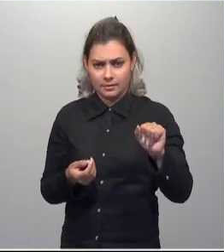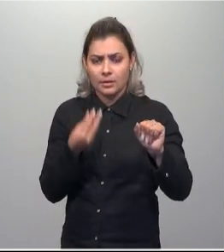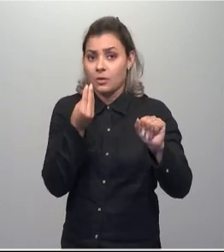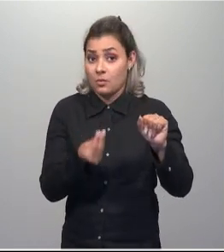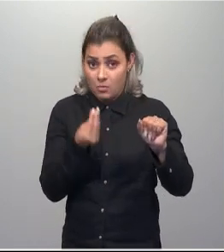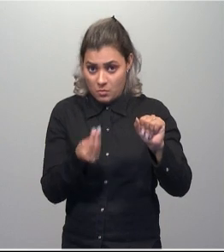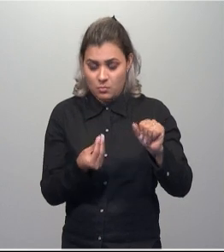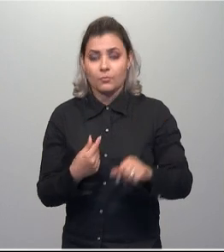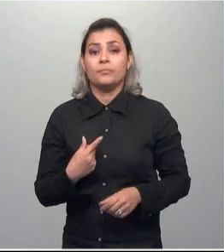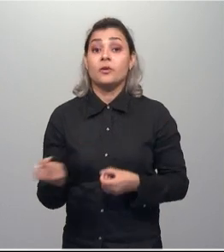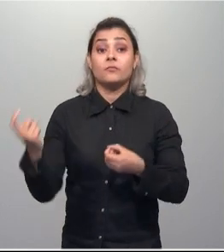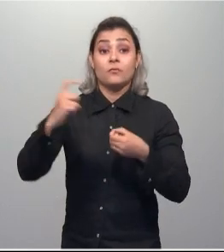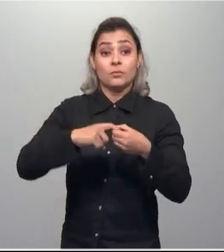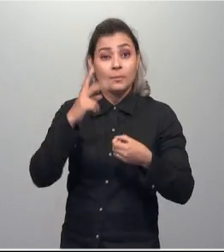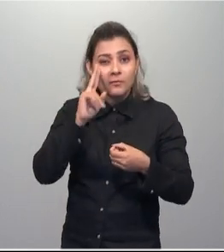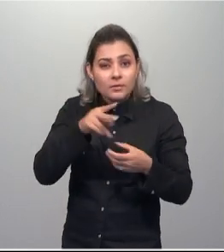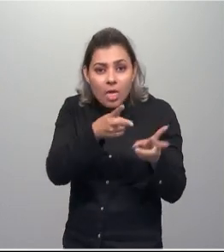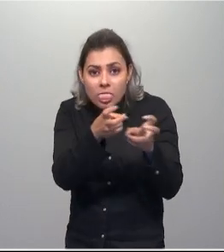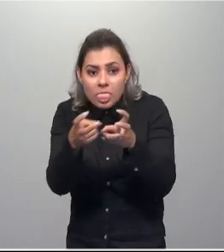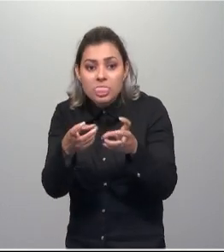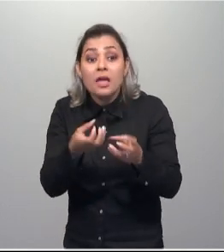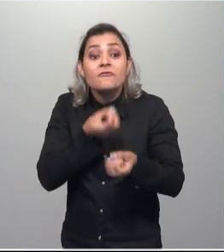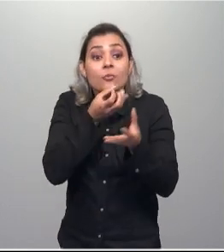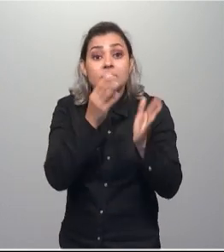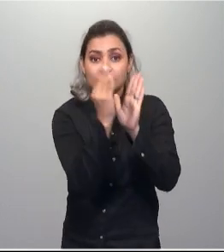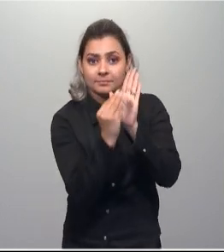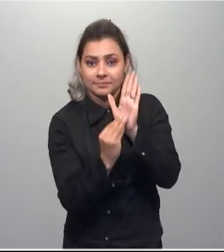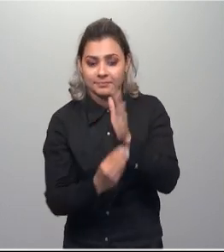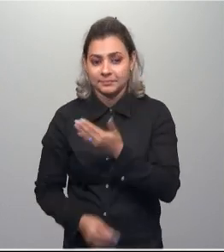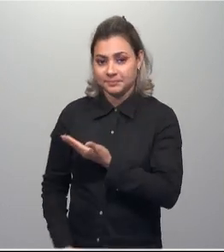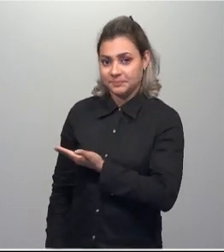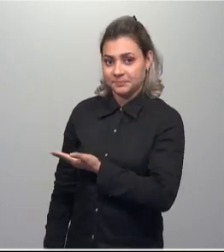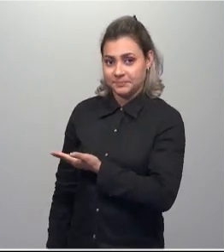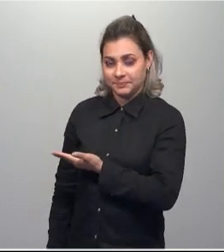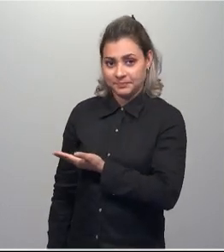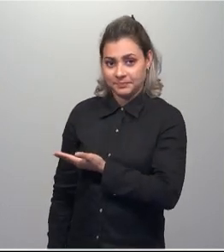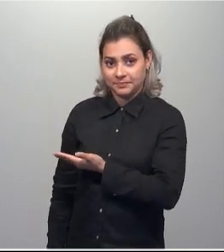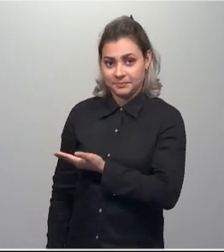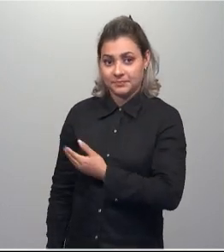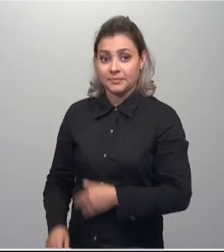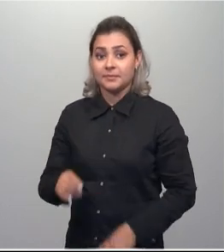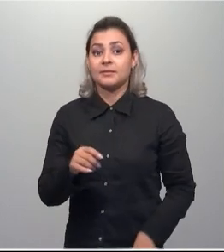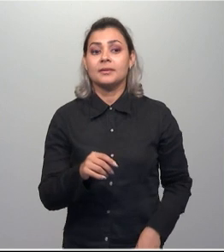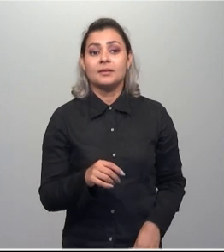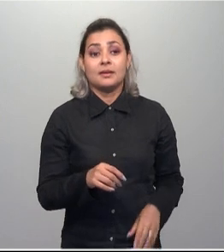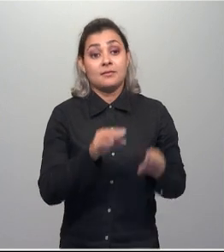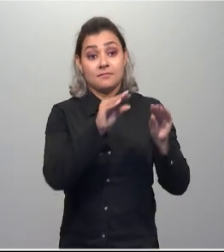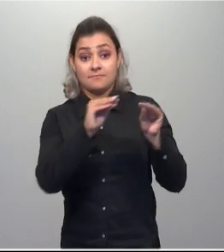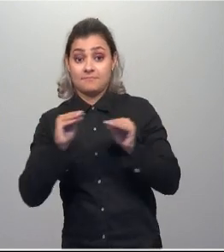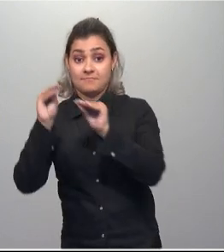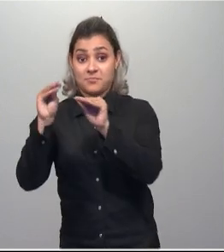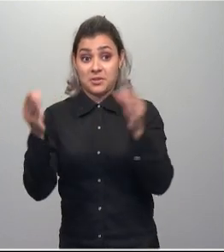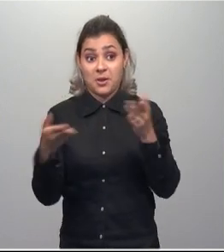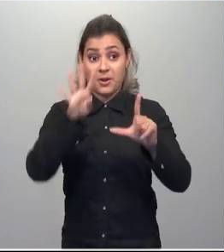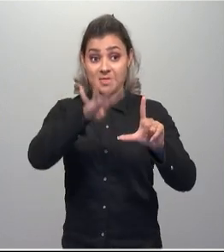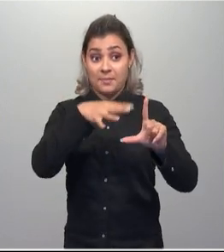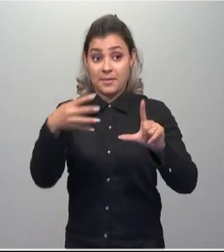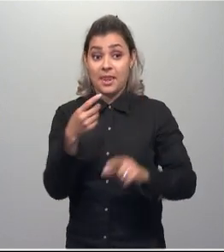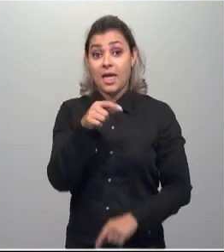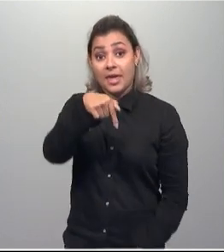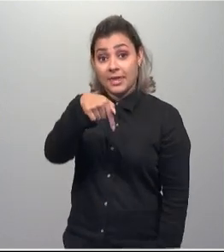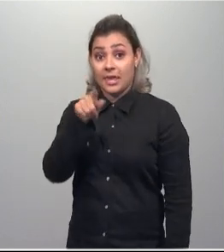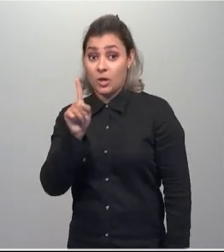só voltar aqui pra gente pegar as funções lembrar que um exclusivo que zero de zero ou não quiseram então que um